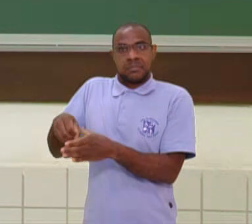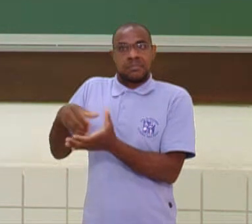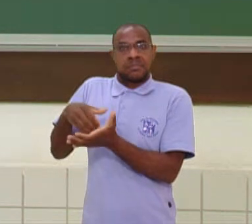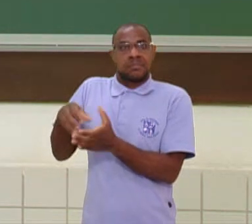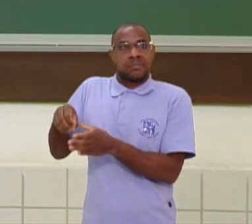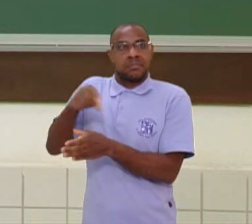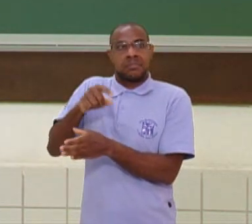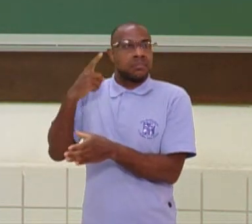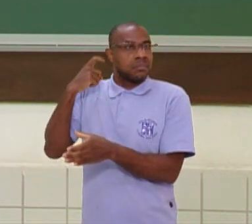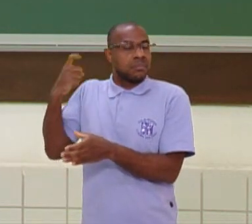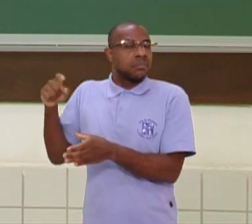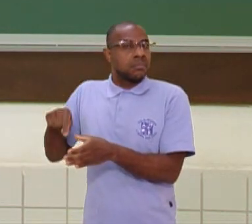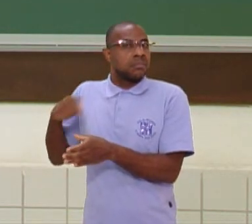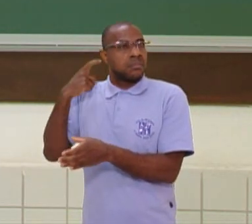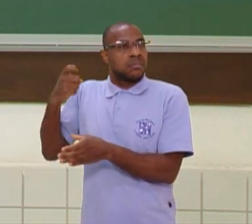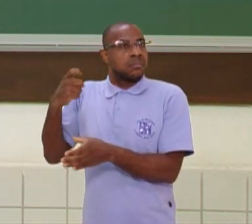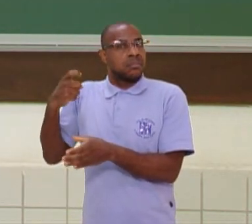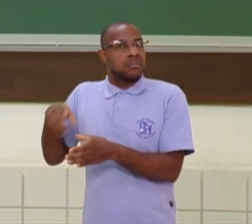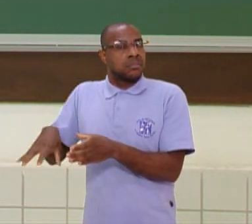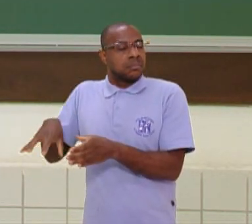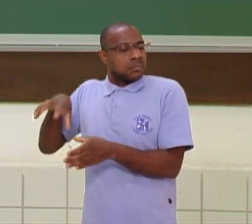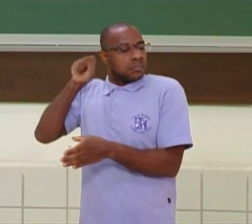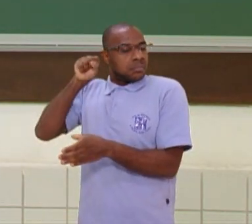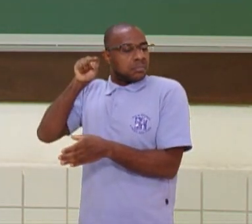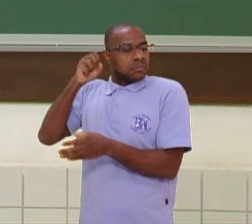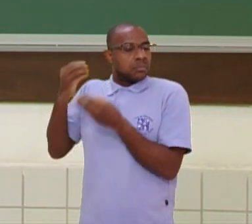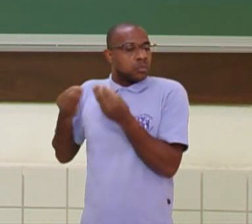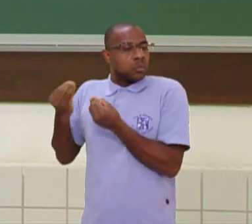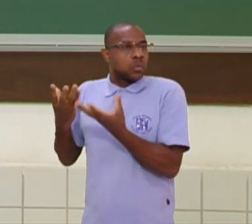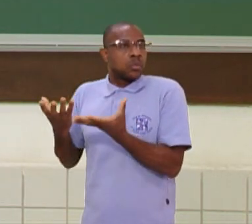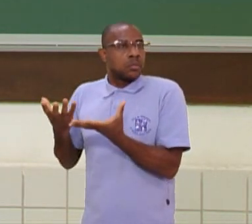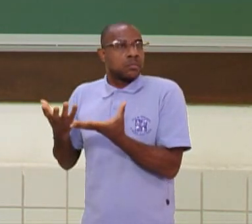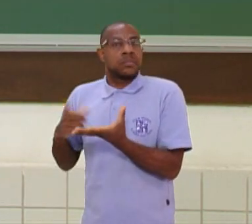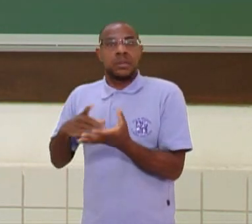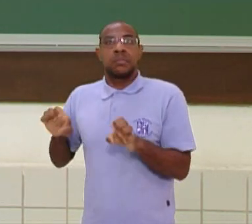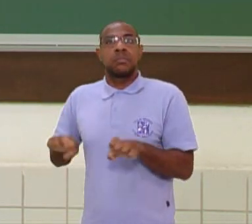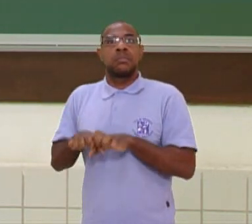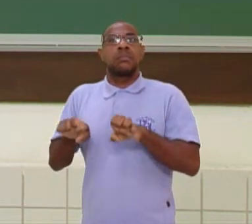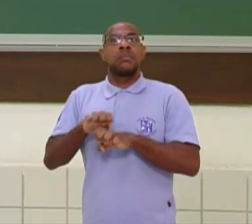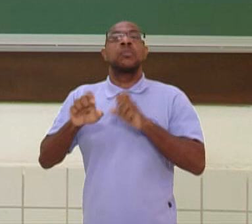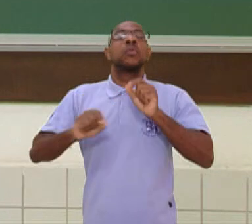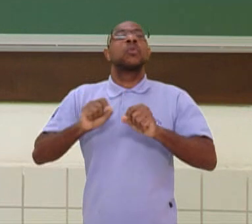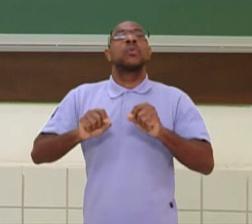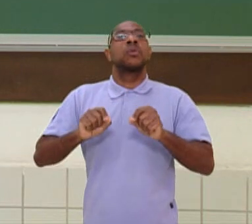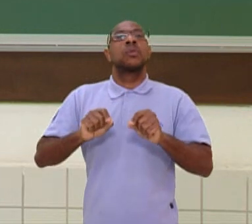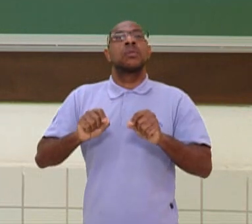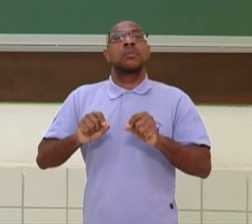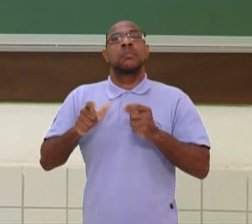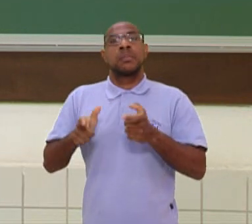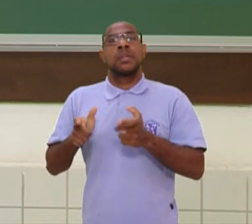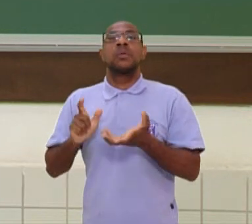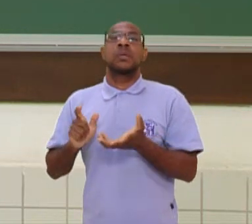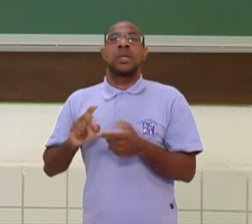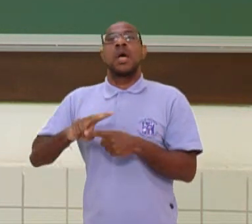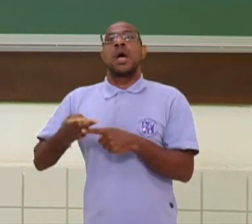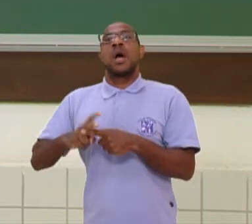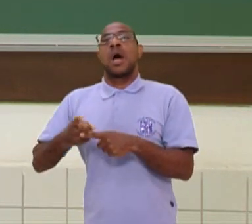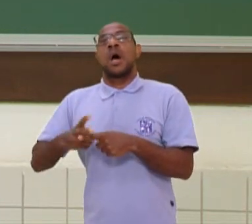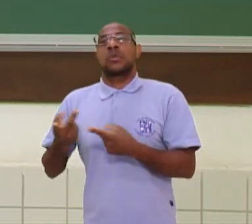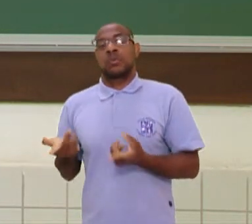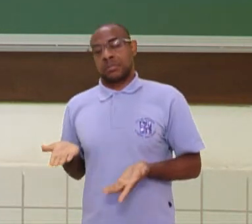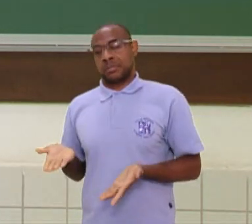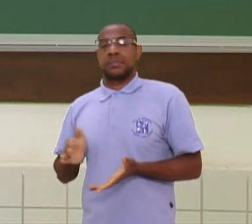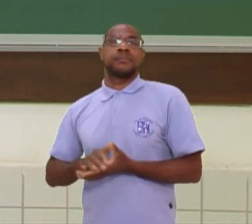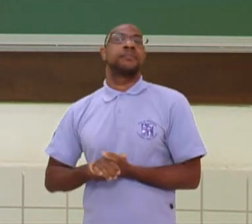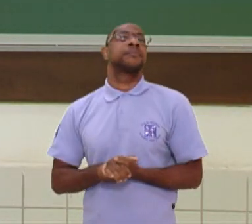assim dizer, e chegando até o seu ouvido. Então temos essa estrutura, definindo então como meio mecânico, mas a gente vê isso logo na